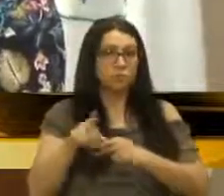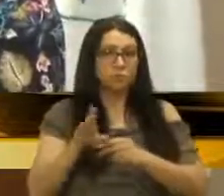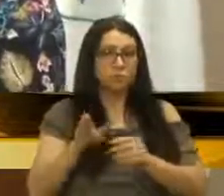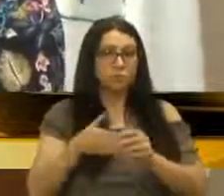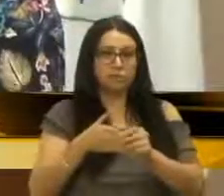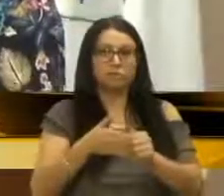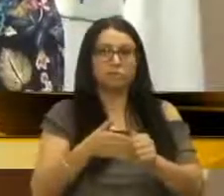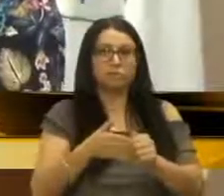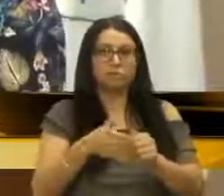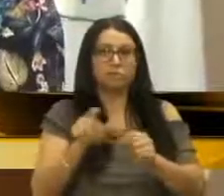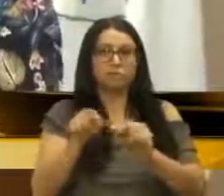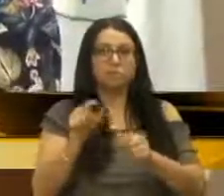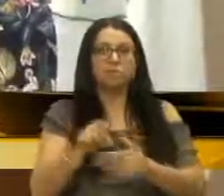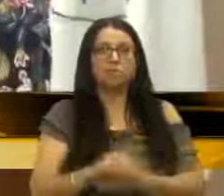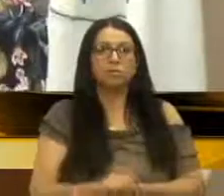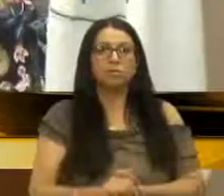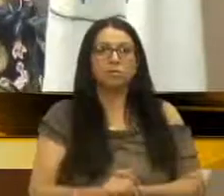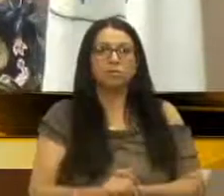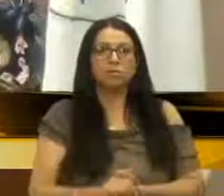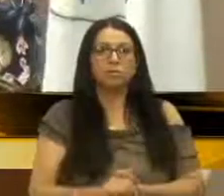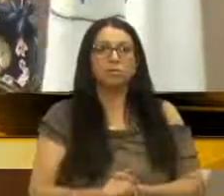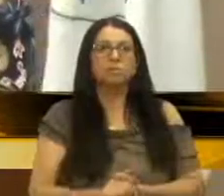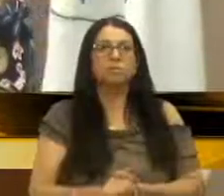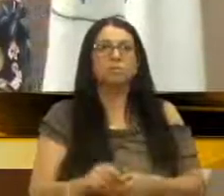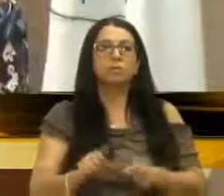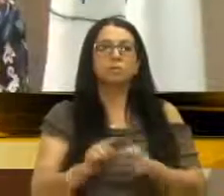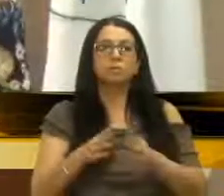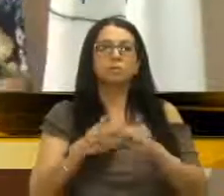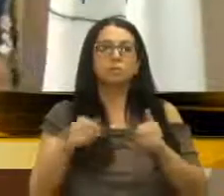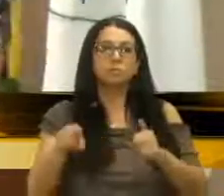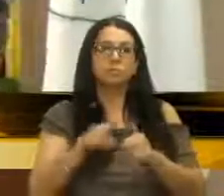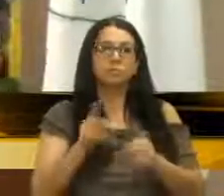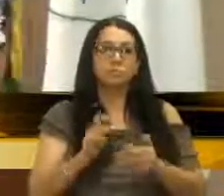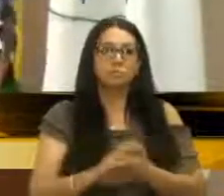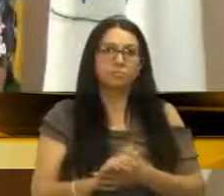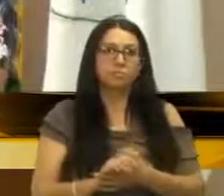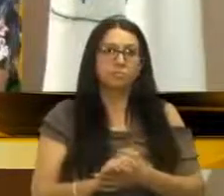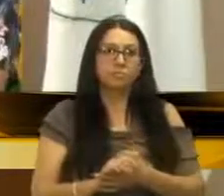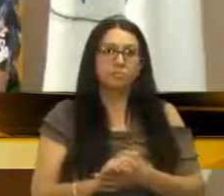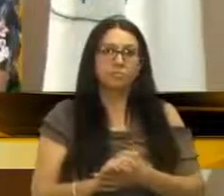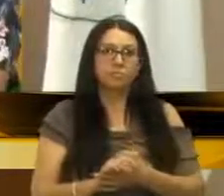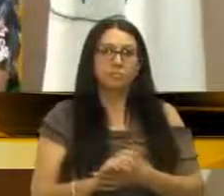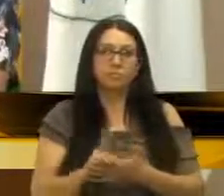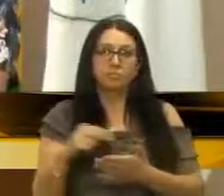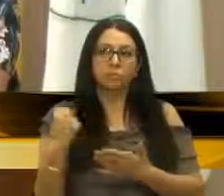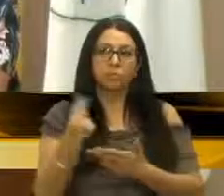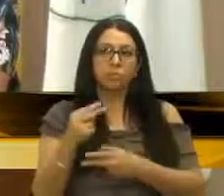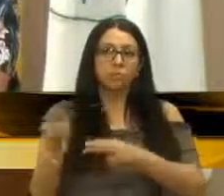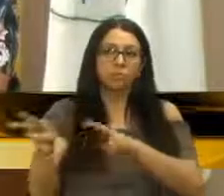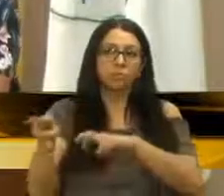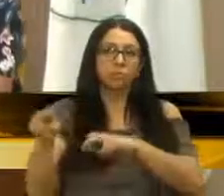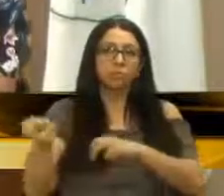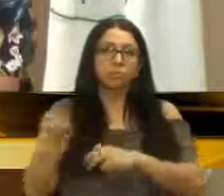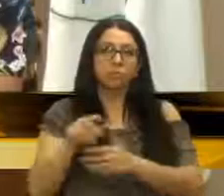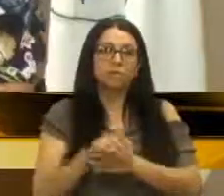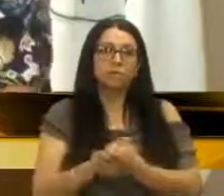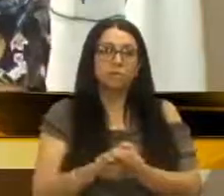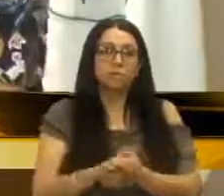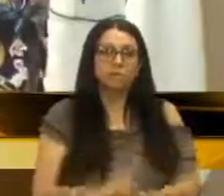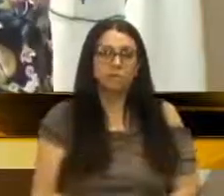mais ou menos nesse sentido que é também tenho um pedido aí para o nosso interior e